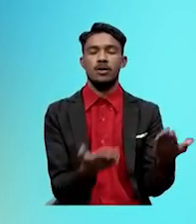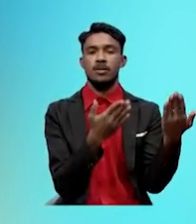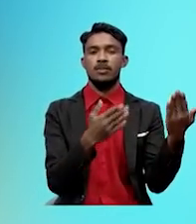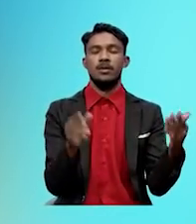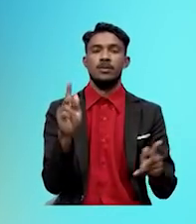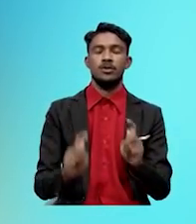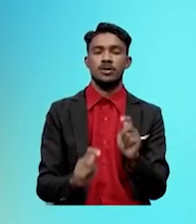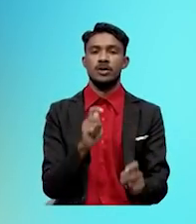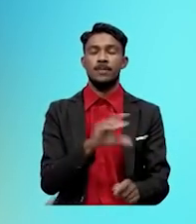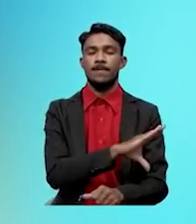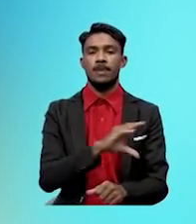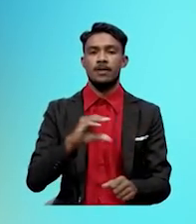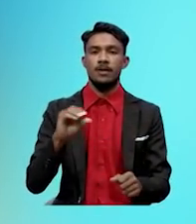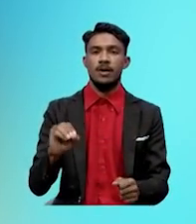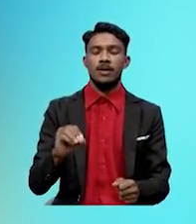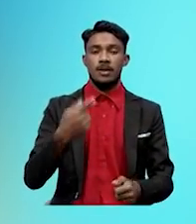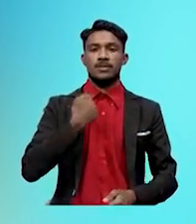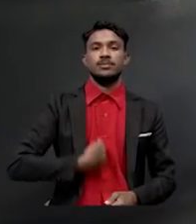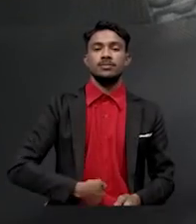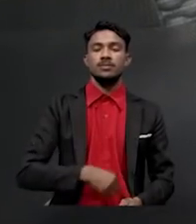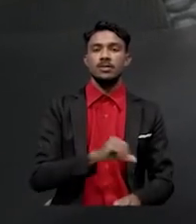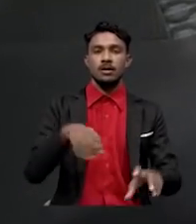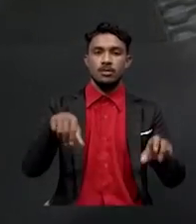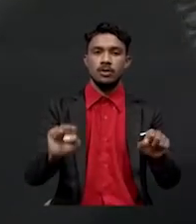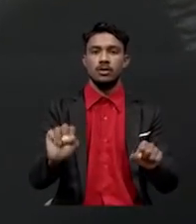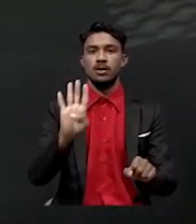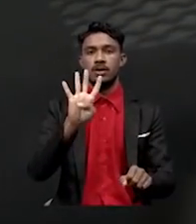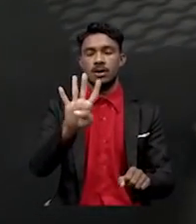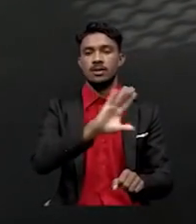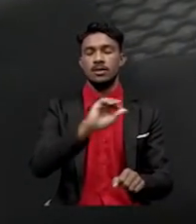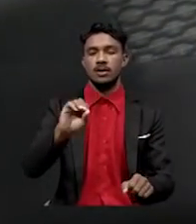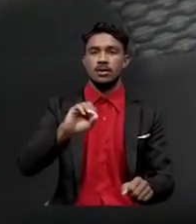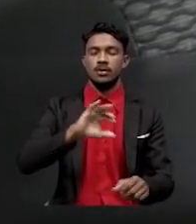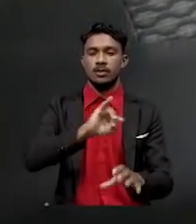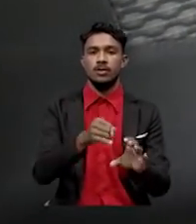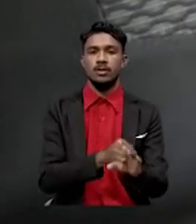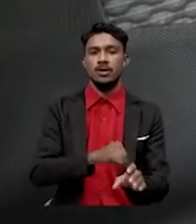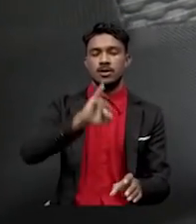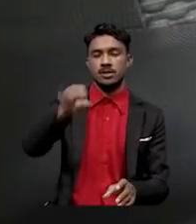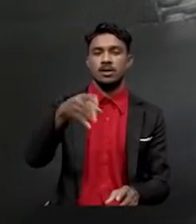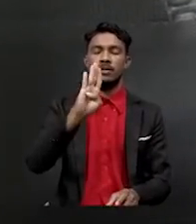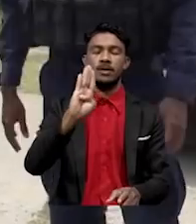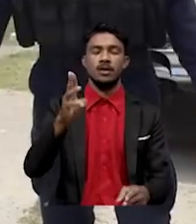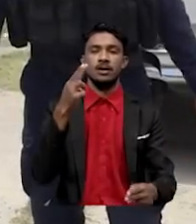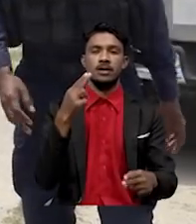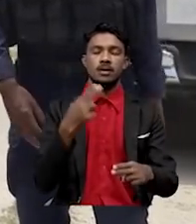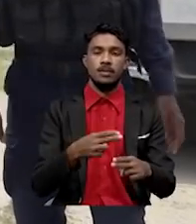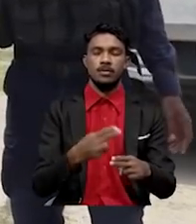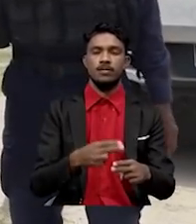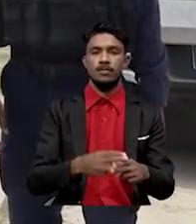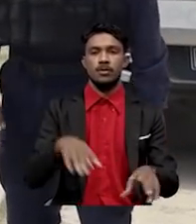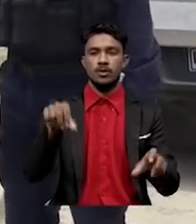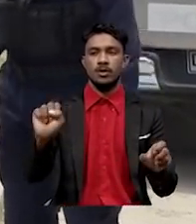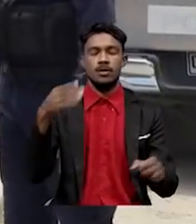autopsia. Polícia mos asiura ona motor jada hat, inclusive suspeito JB ni motor jada ou de lori ba ya quartel geral PNT li